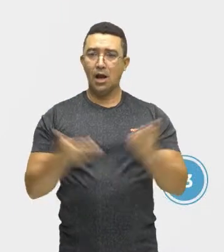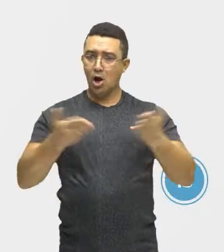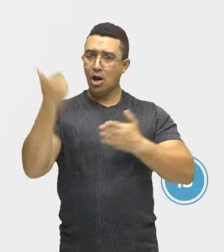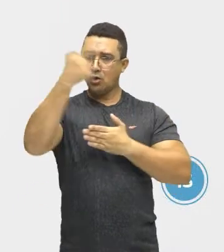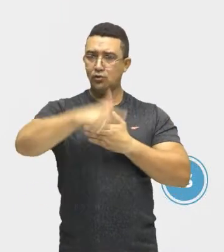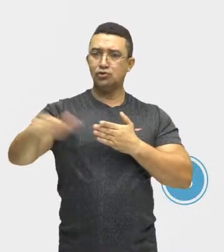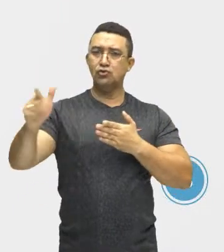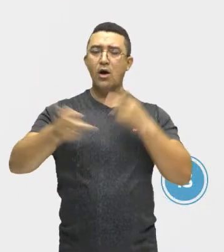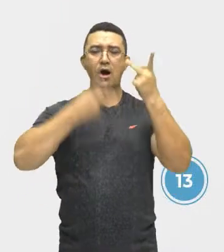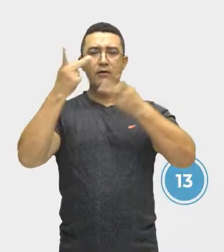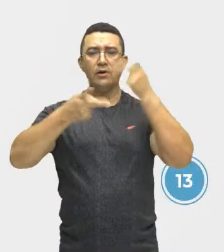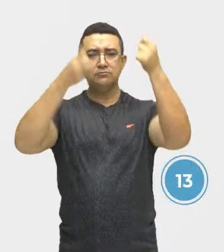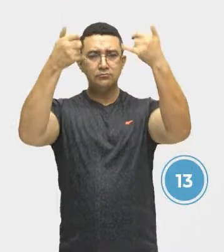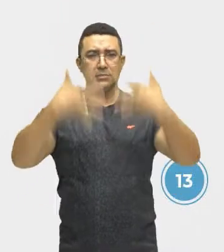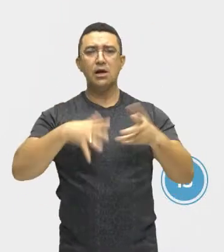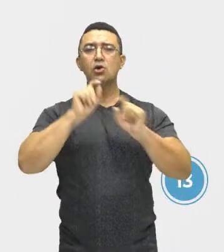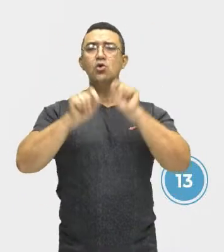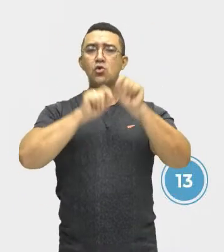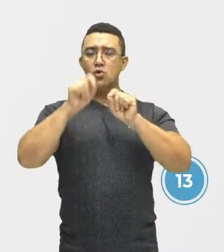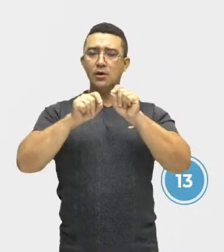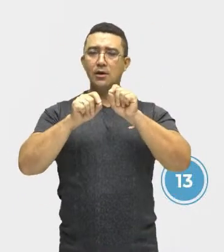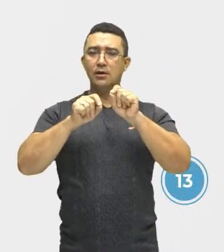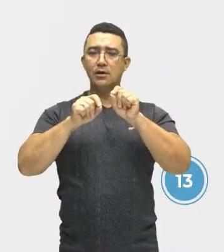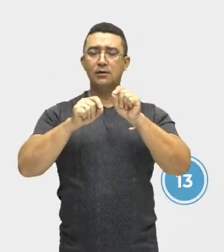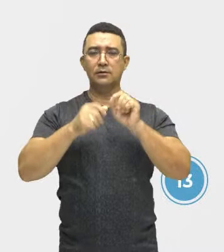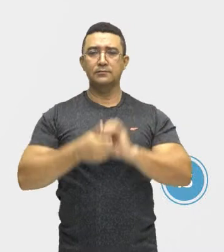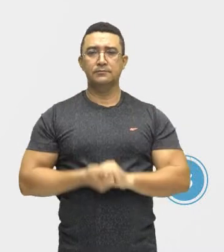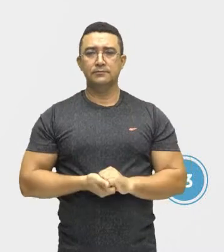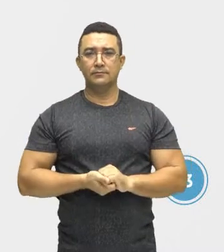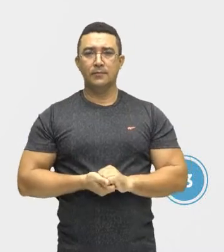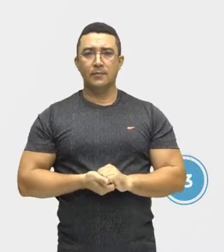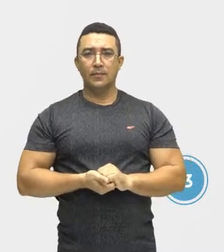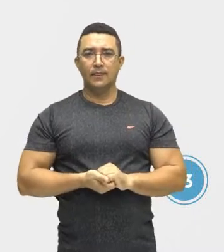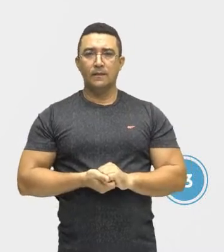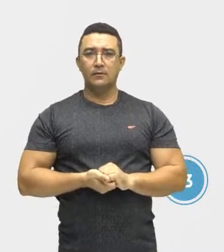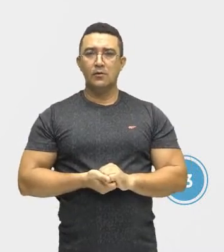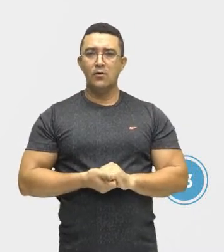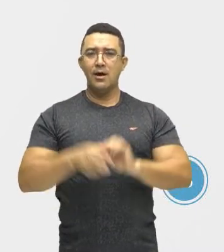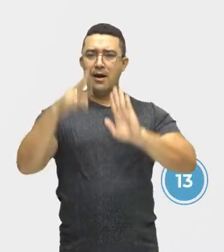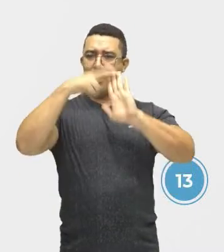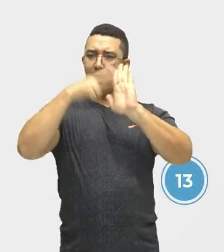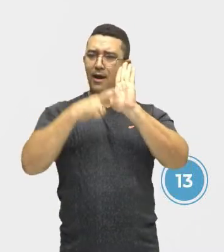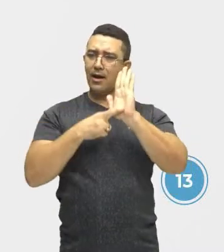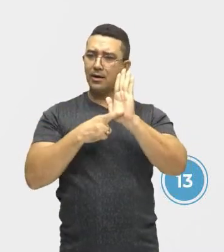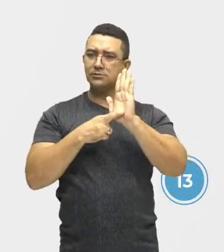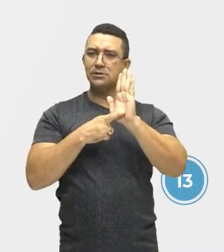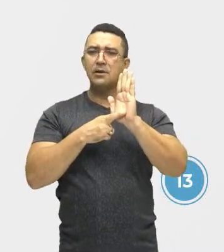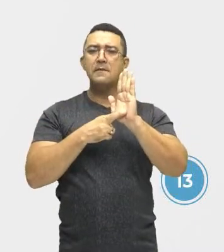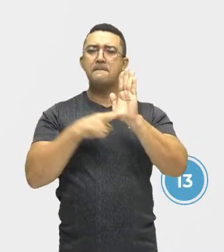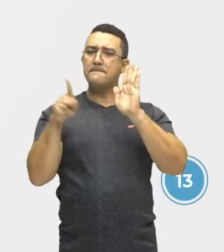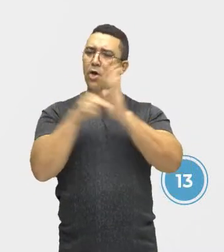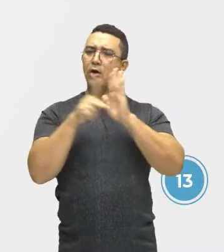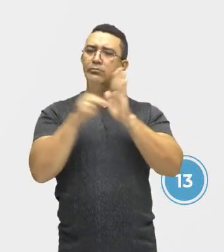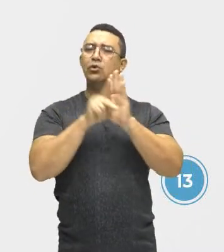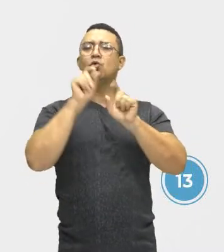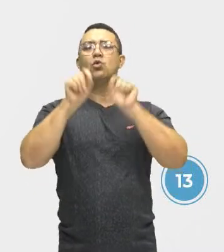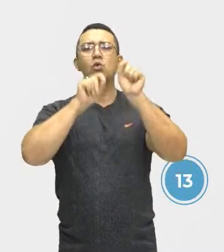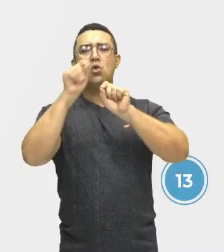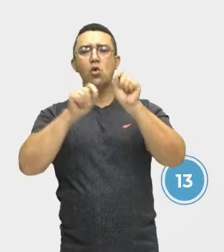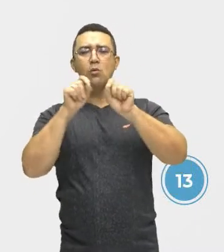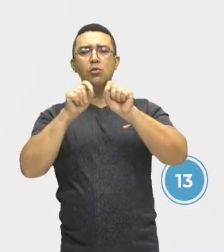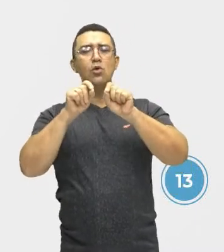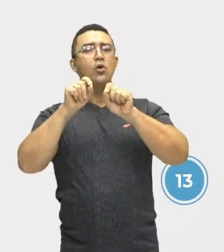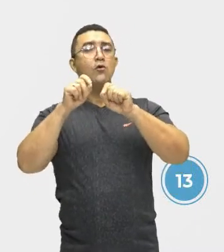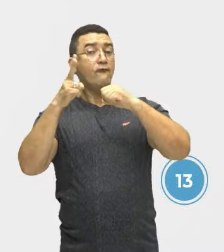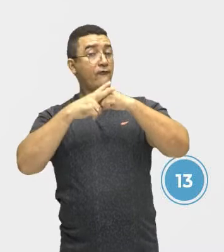as peculiaridades inerentes aos verbos de ligação, materializadas